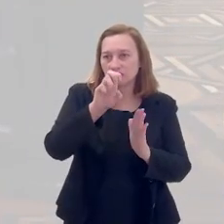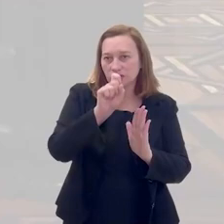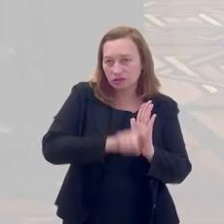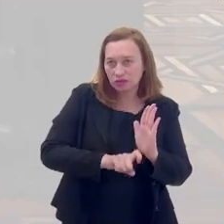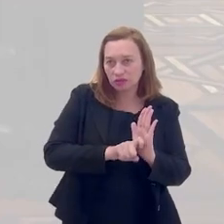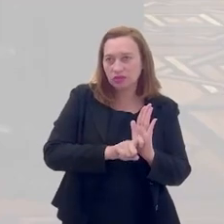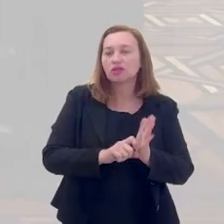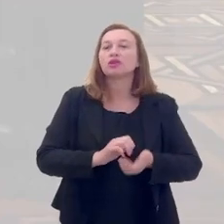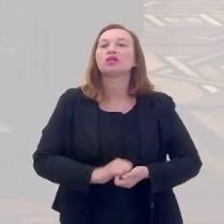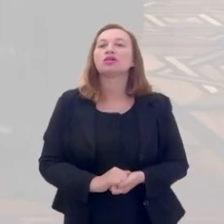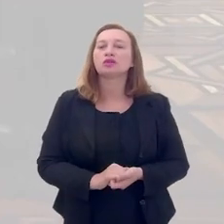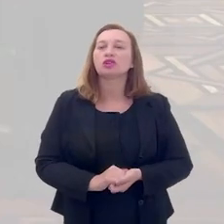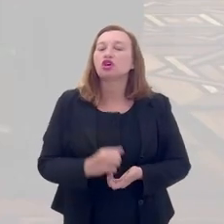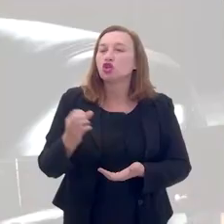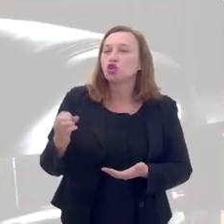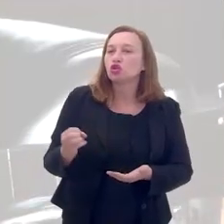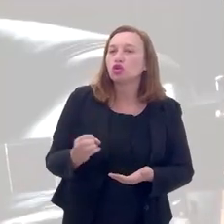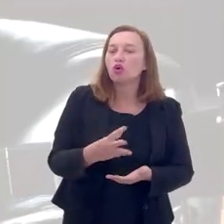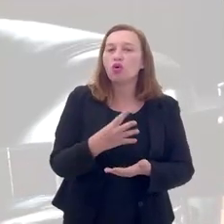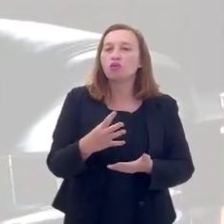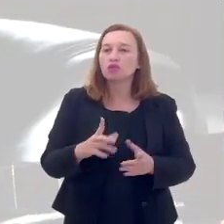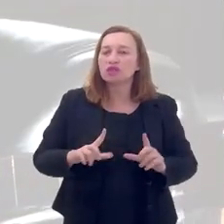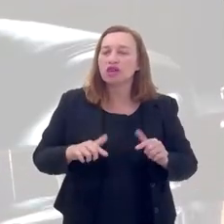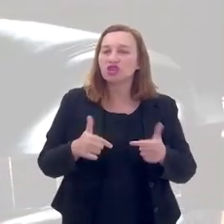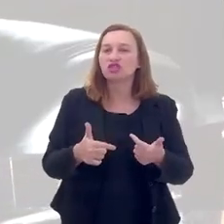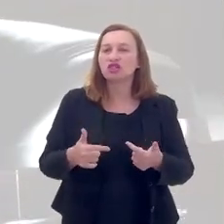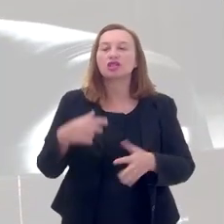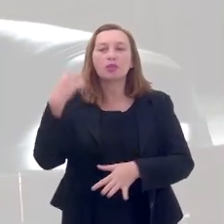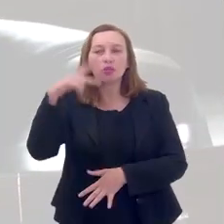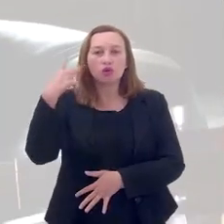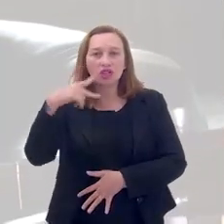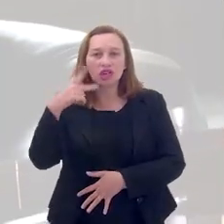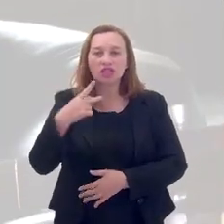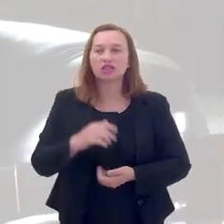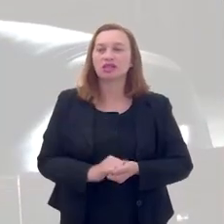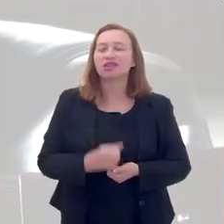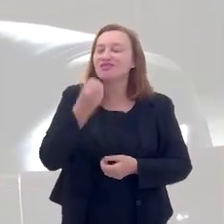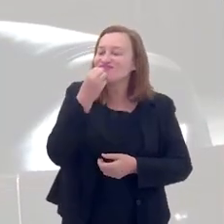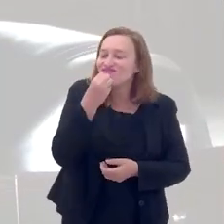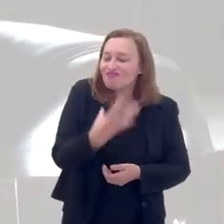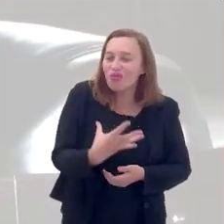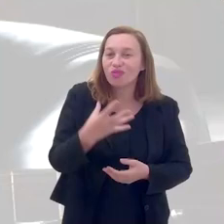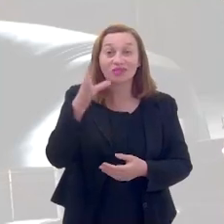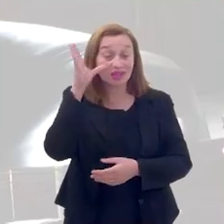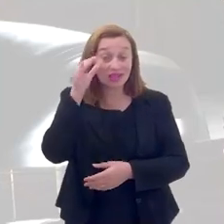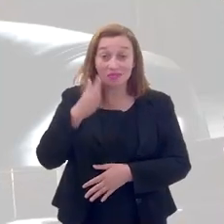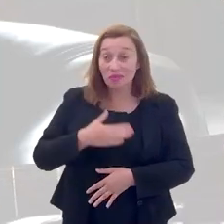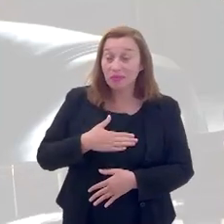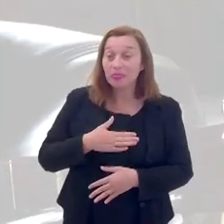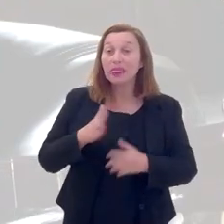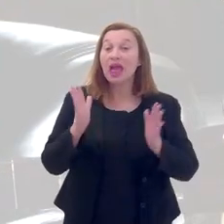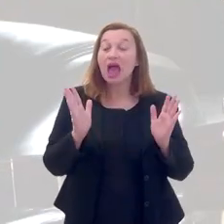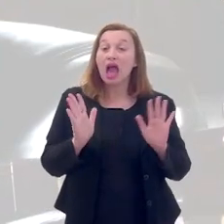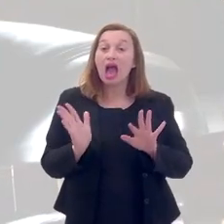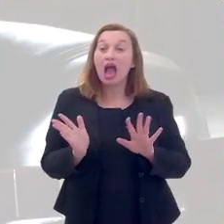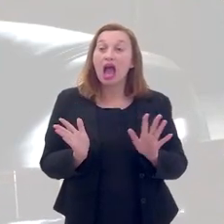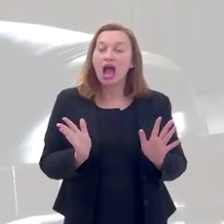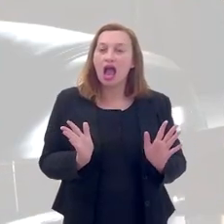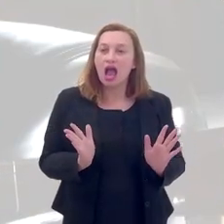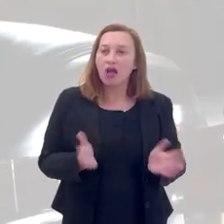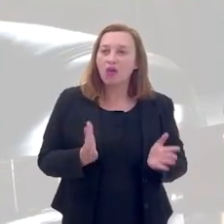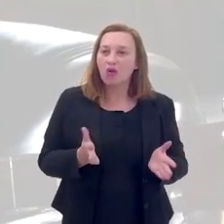e também experimentar novas novas formas de fazer a política enfim tá sendo muito muito bom e muito interessante para mim agora